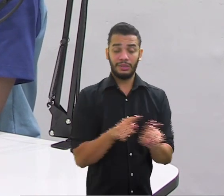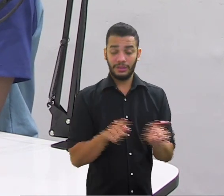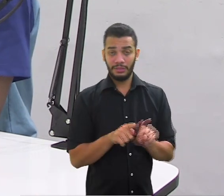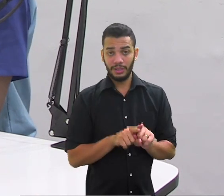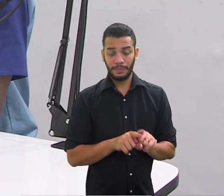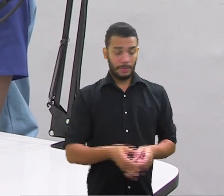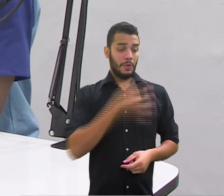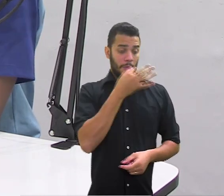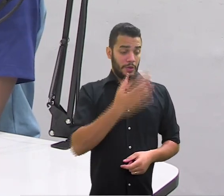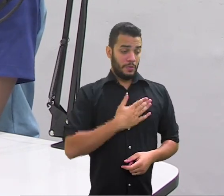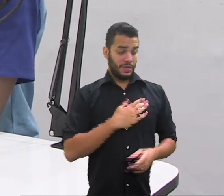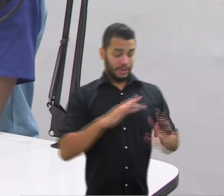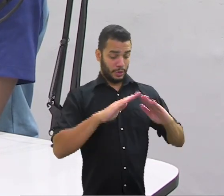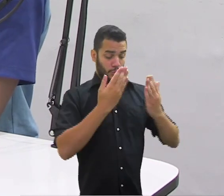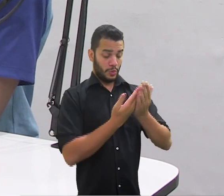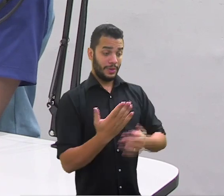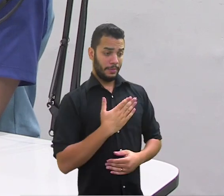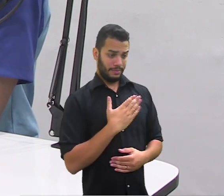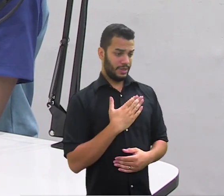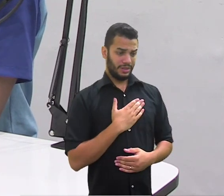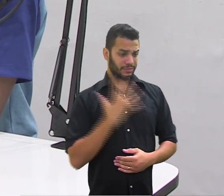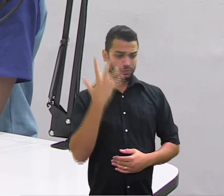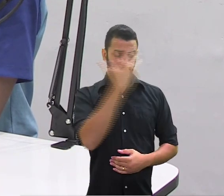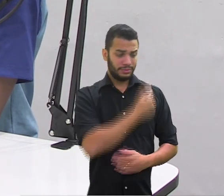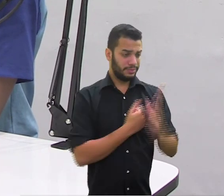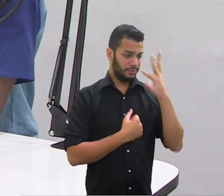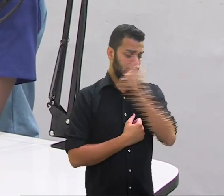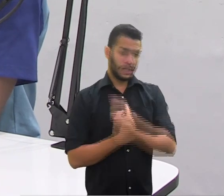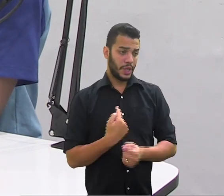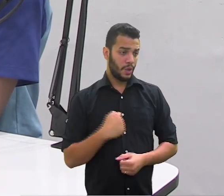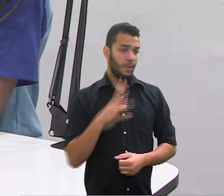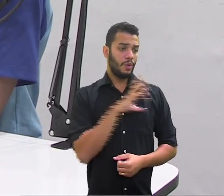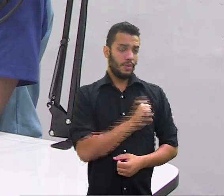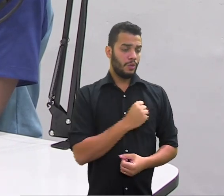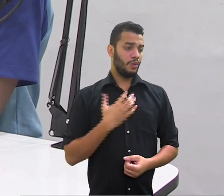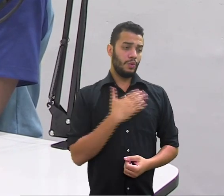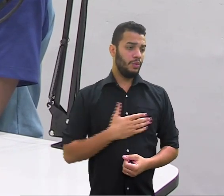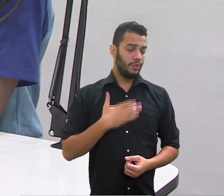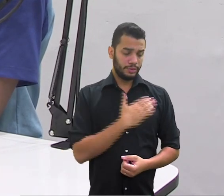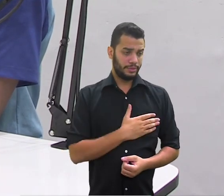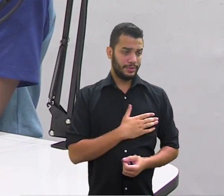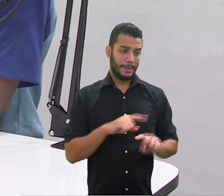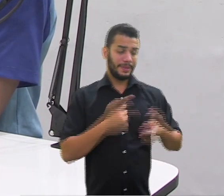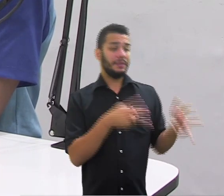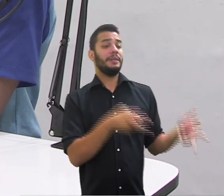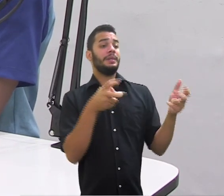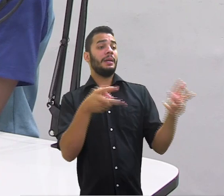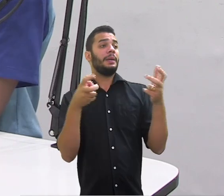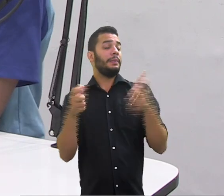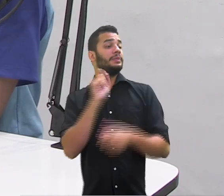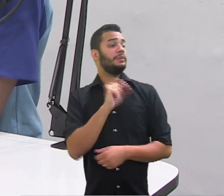fora agora. E, tipo assim, já vi casos dentro da minha escola do aluno querer destruir porque ele